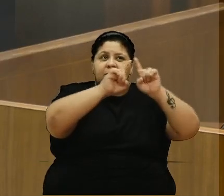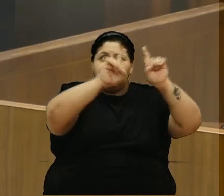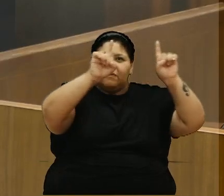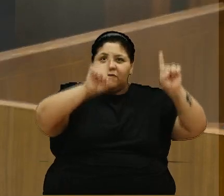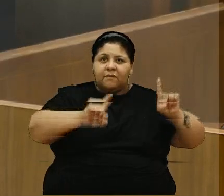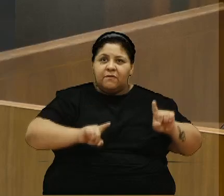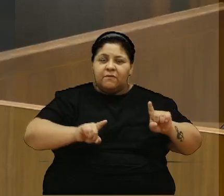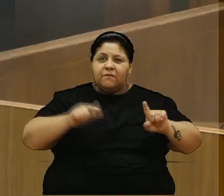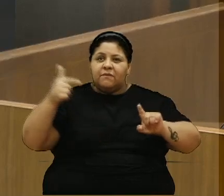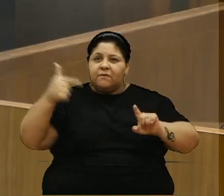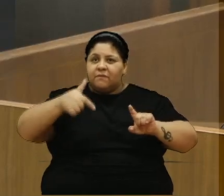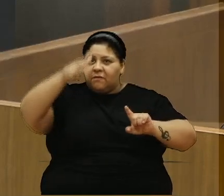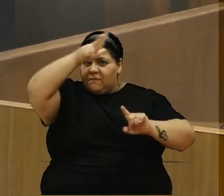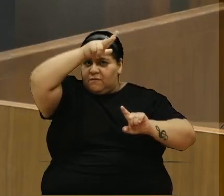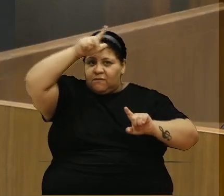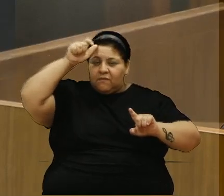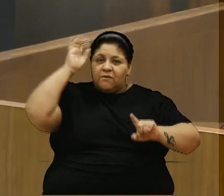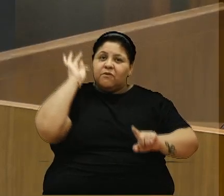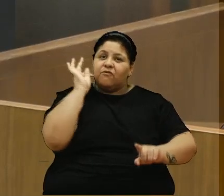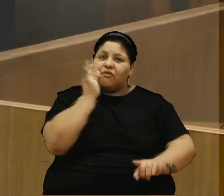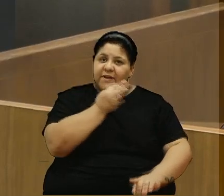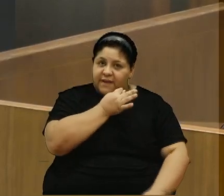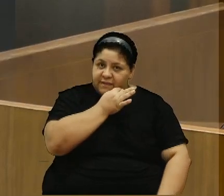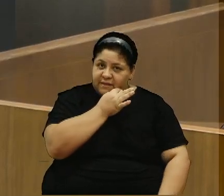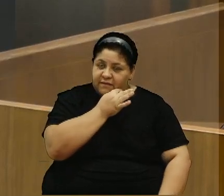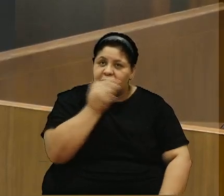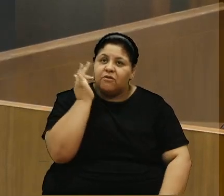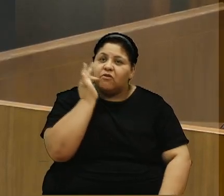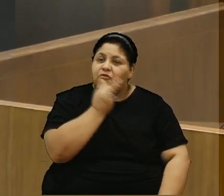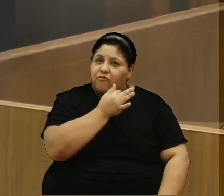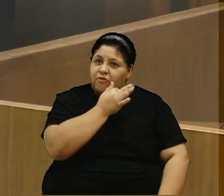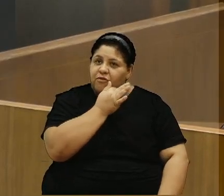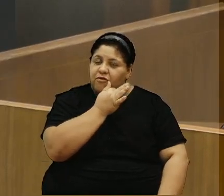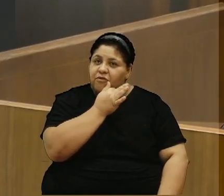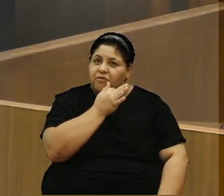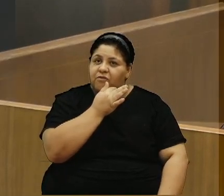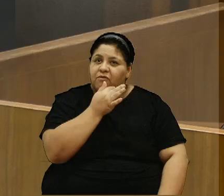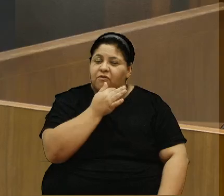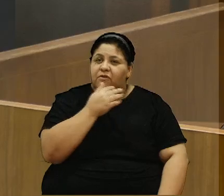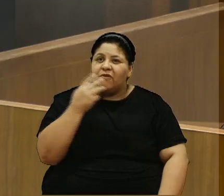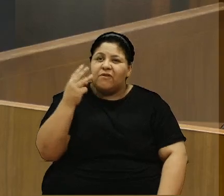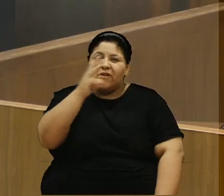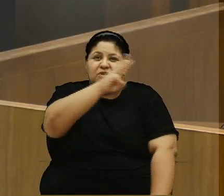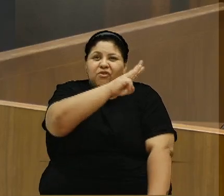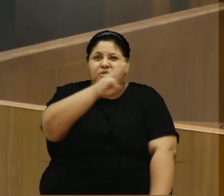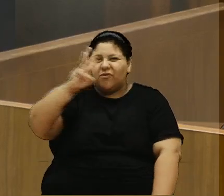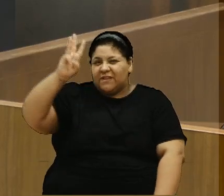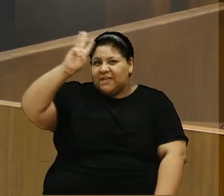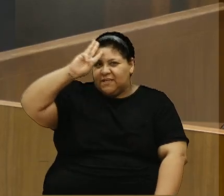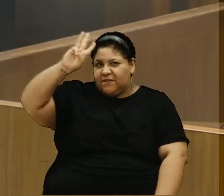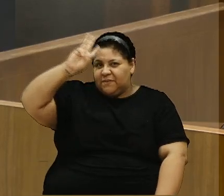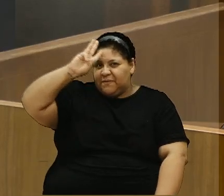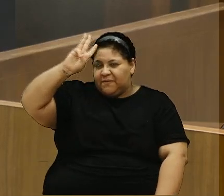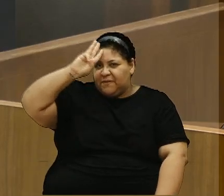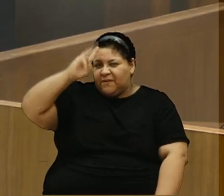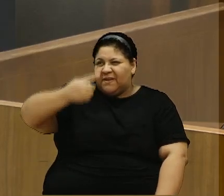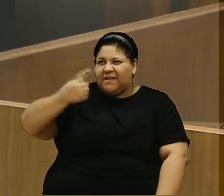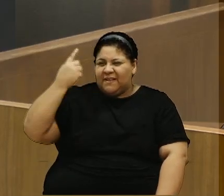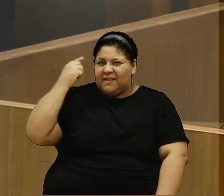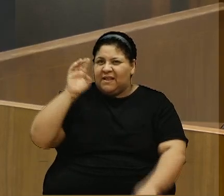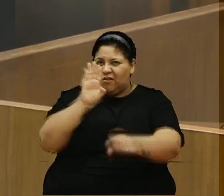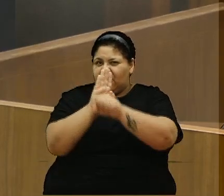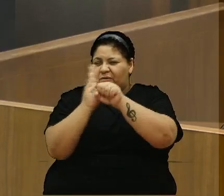da subprefeitura de Forqueta, de uma menina do 3º ano do ensino médio, lá de